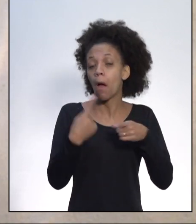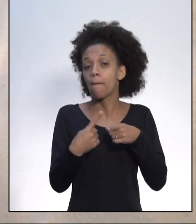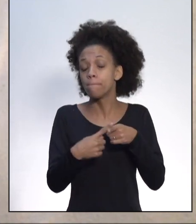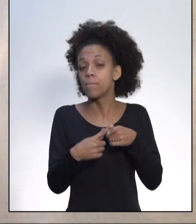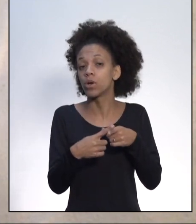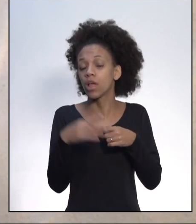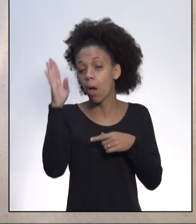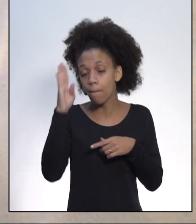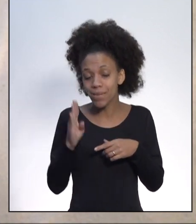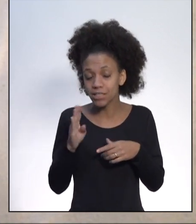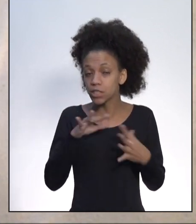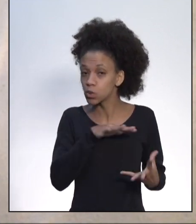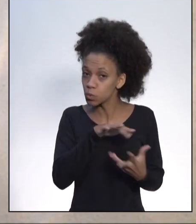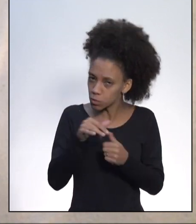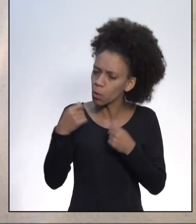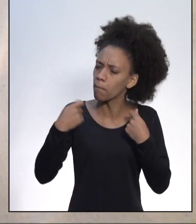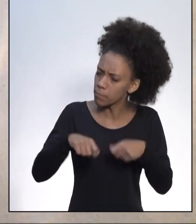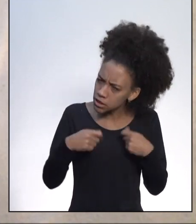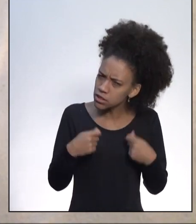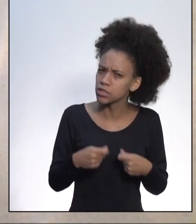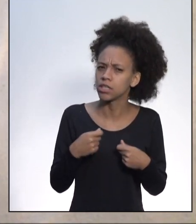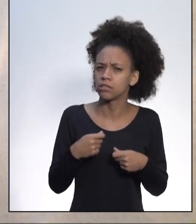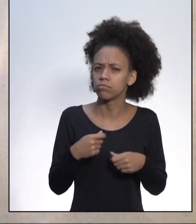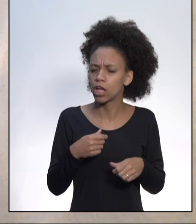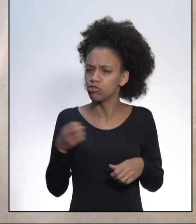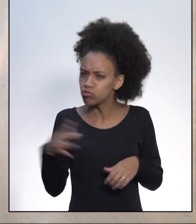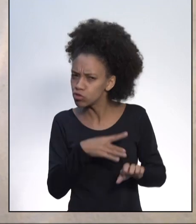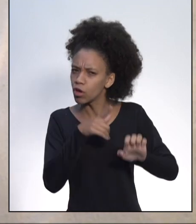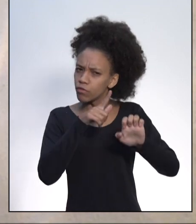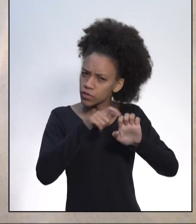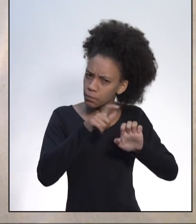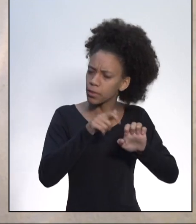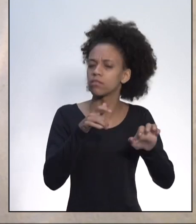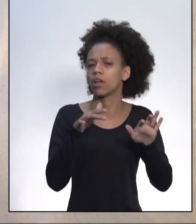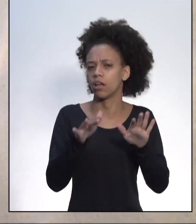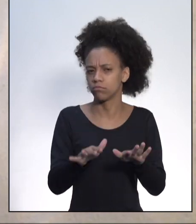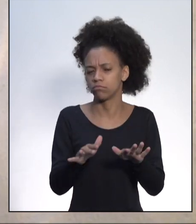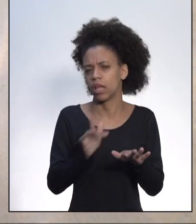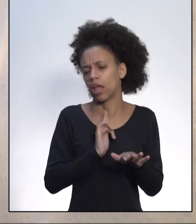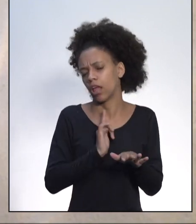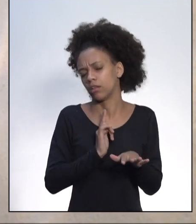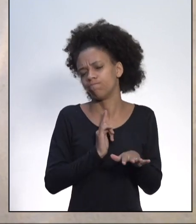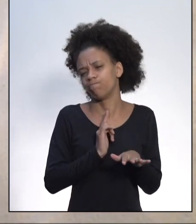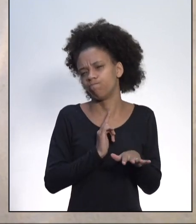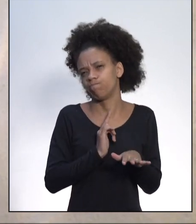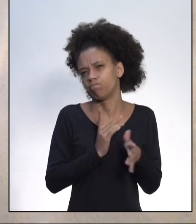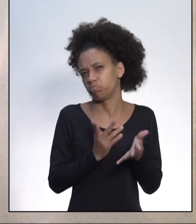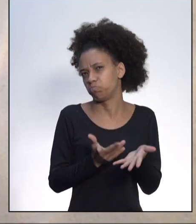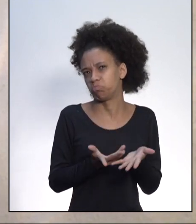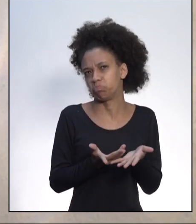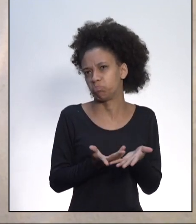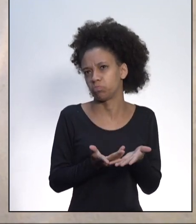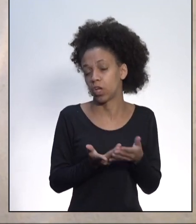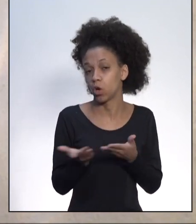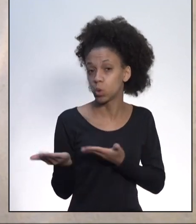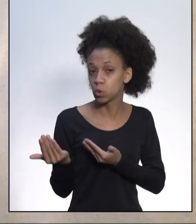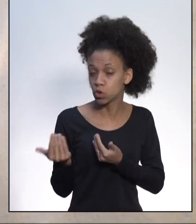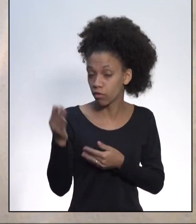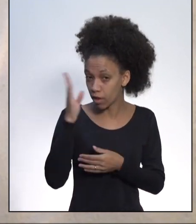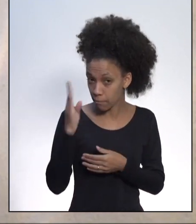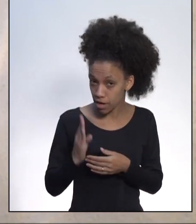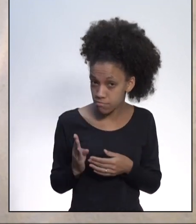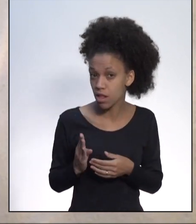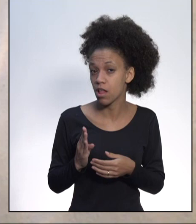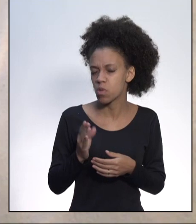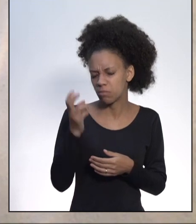que o Brasil e o mundo precisa de novos empreendedores. A gente tem o jovem brasileiro, ele é